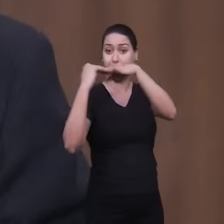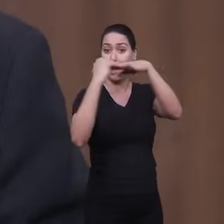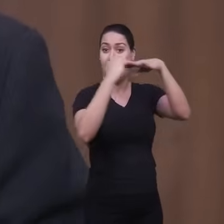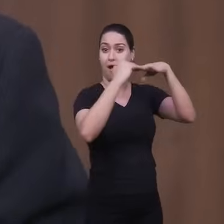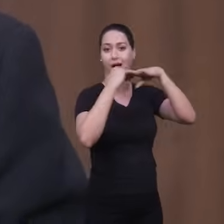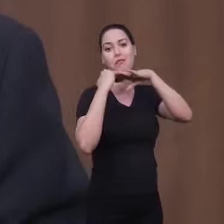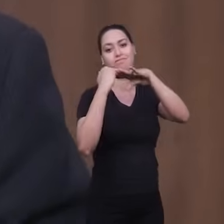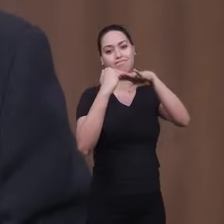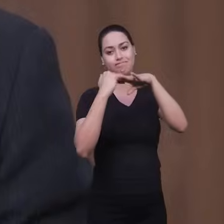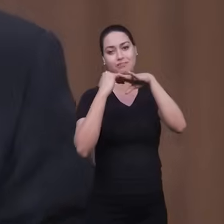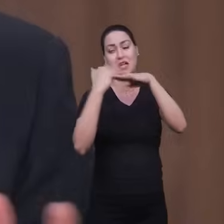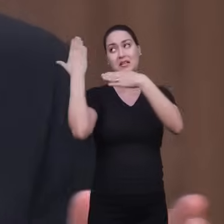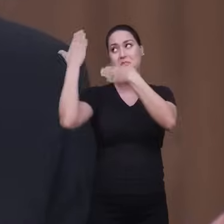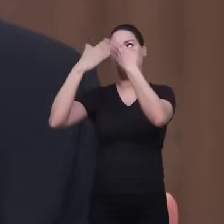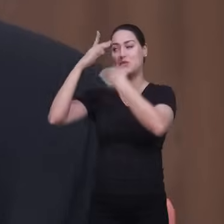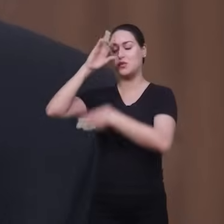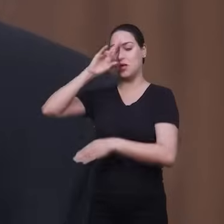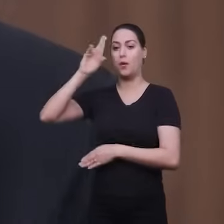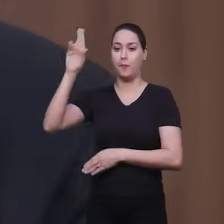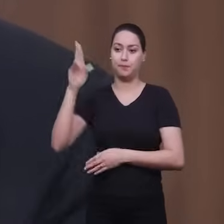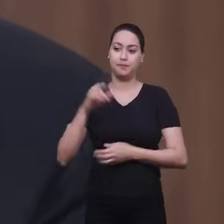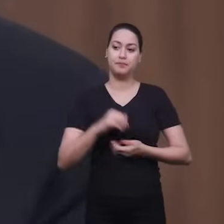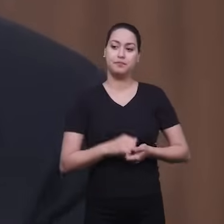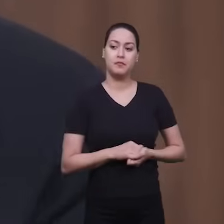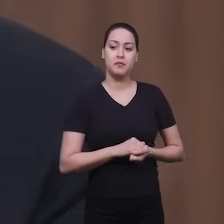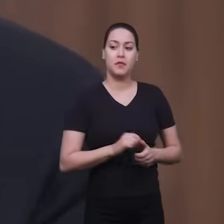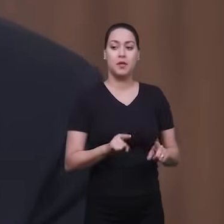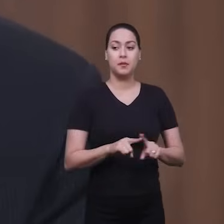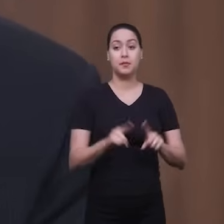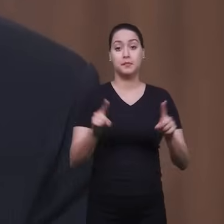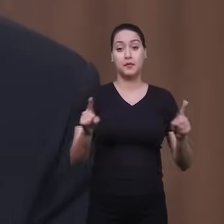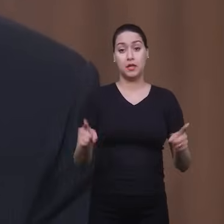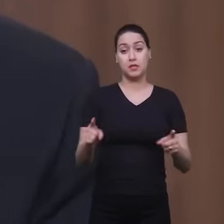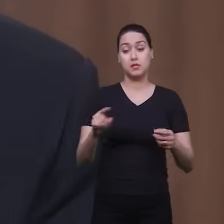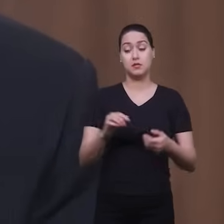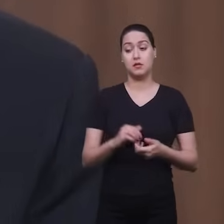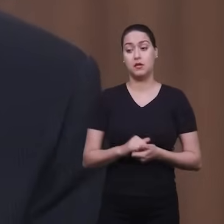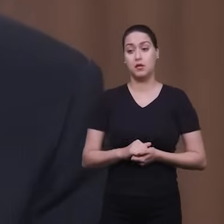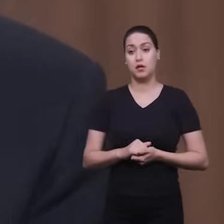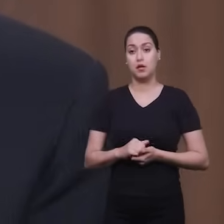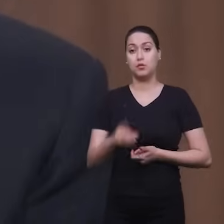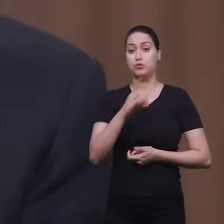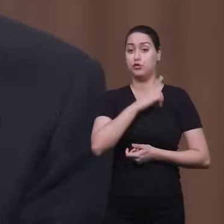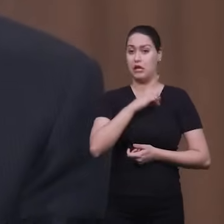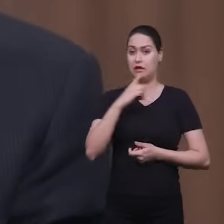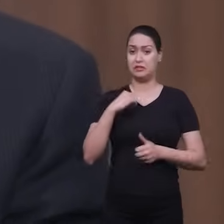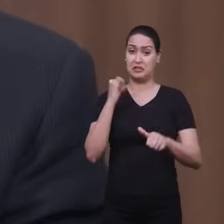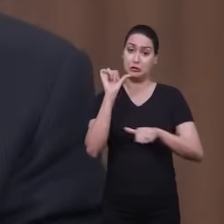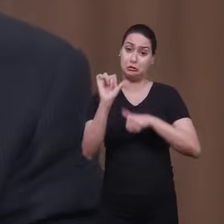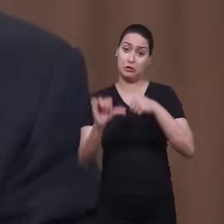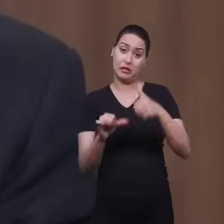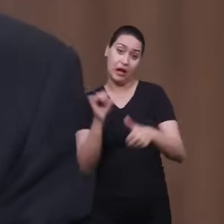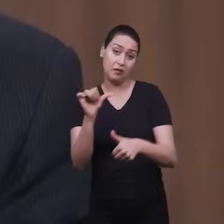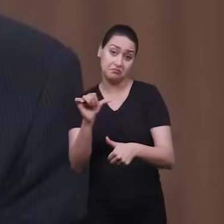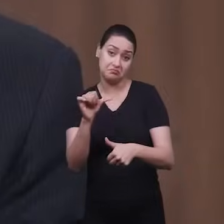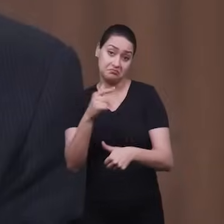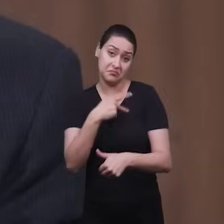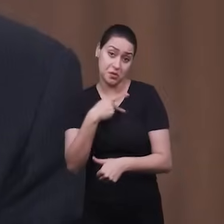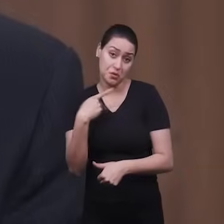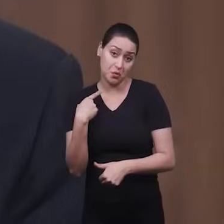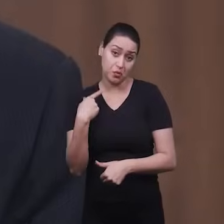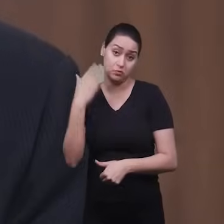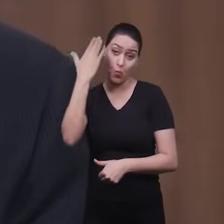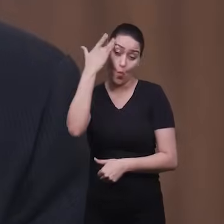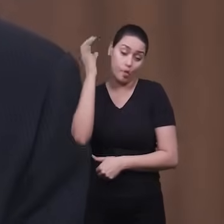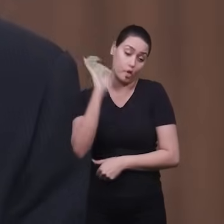um dia antes do Senhor e só só que quando você fala o diabo esse ele vai ser deseje-se